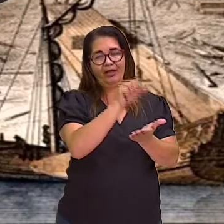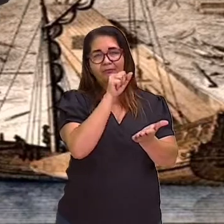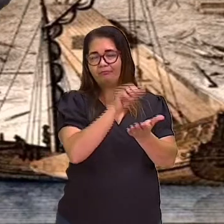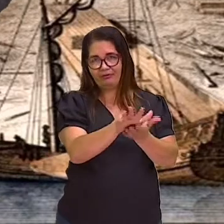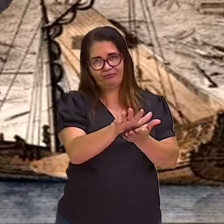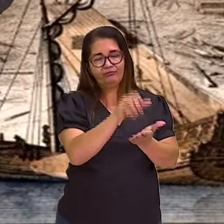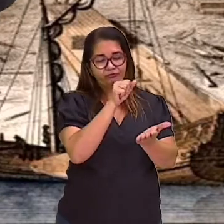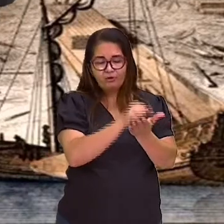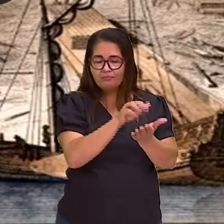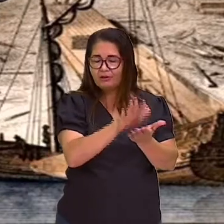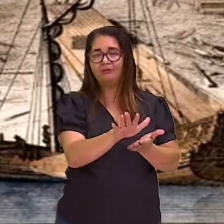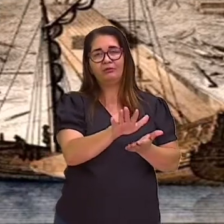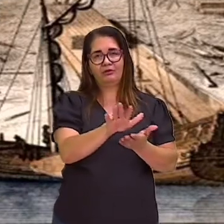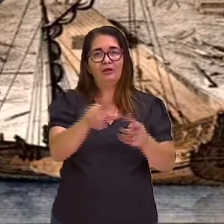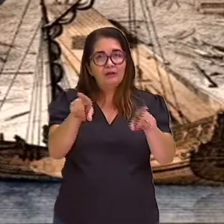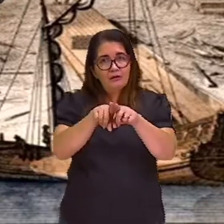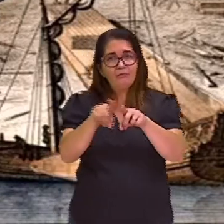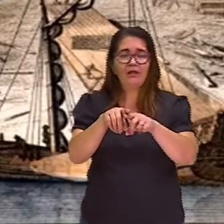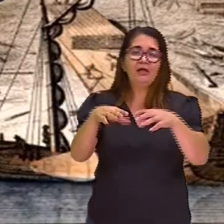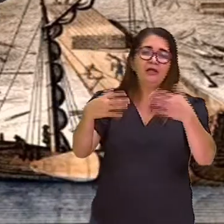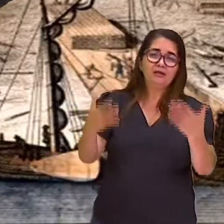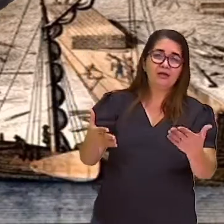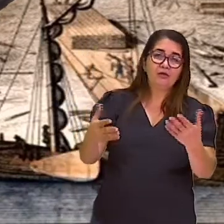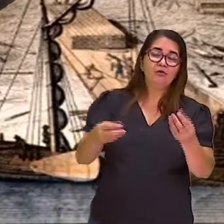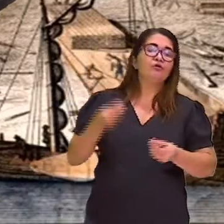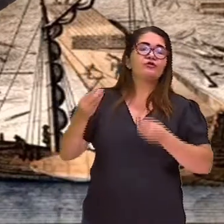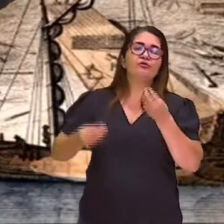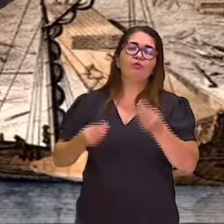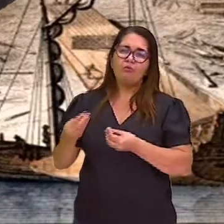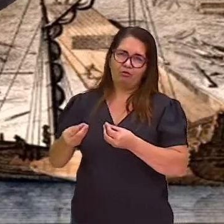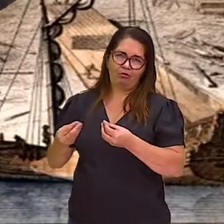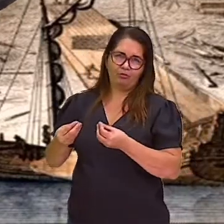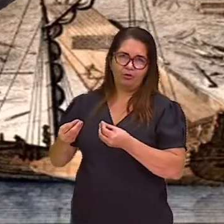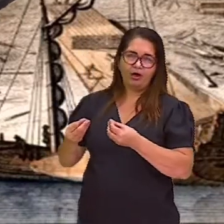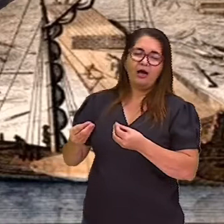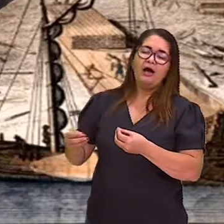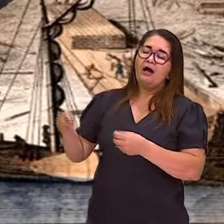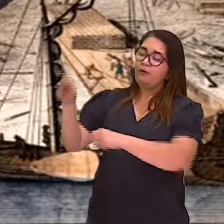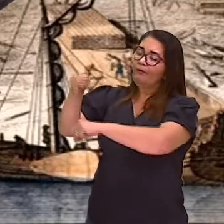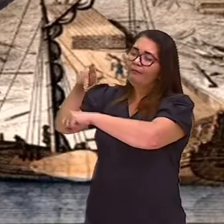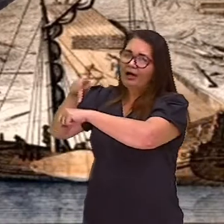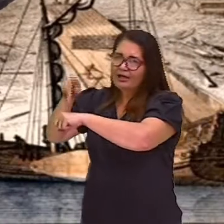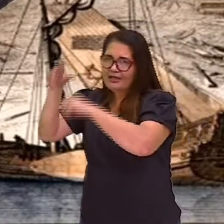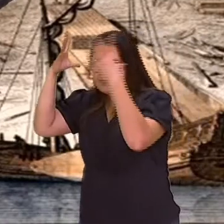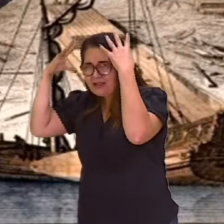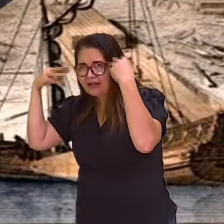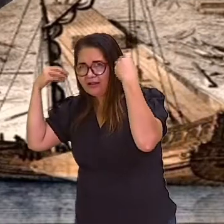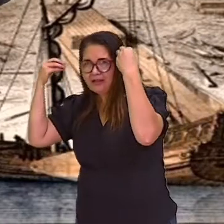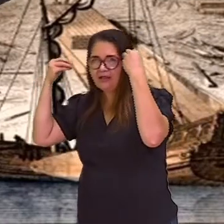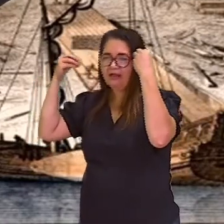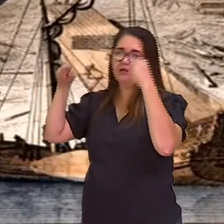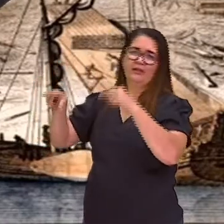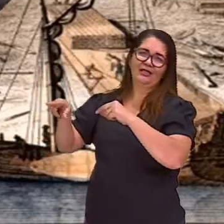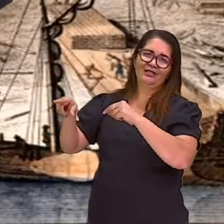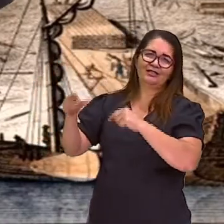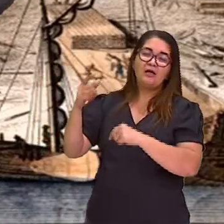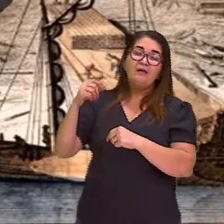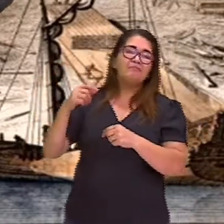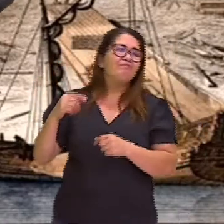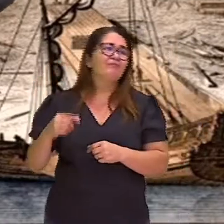investisse o necessário para garantir a segurança de sua colônia. Isso foi um erro